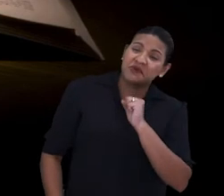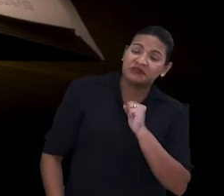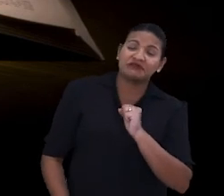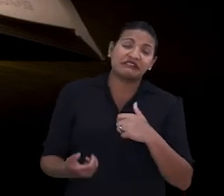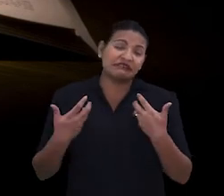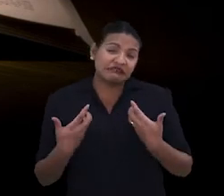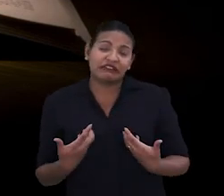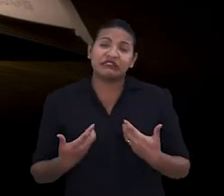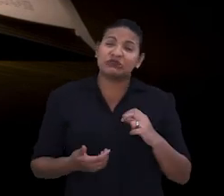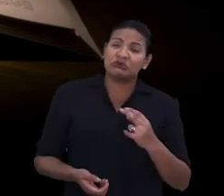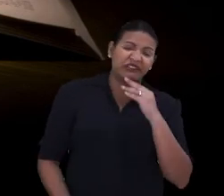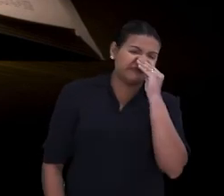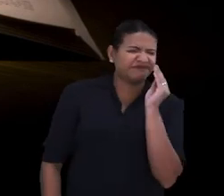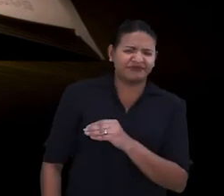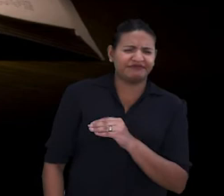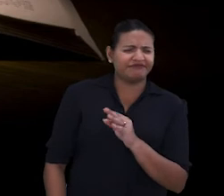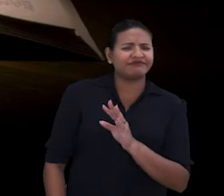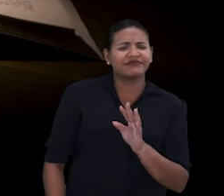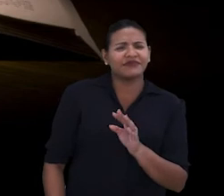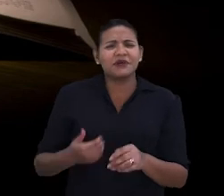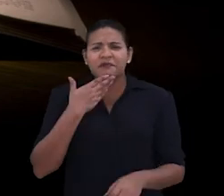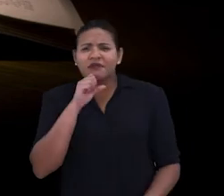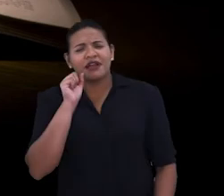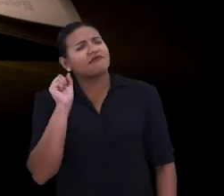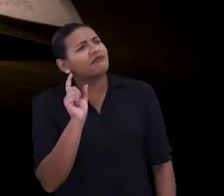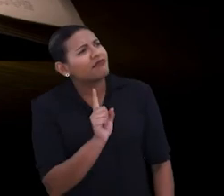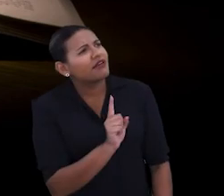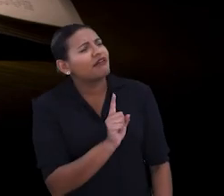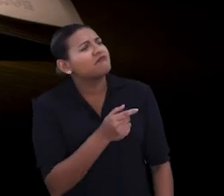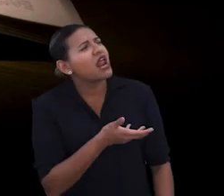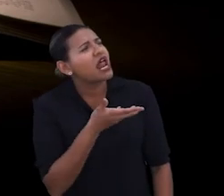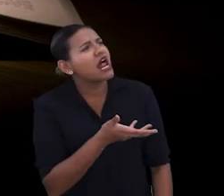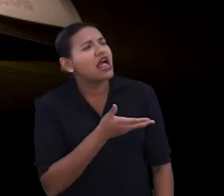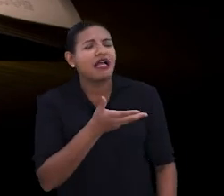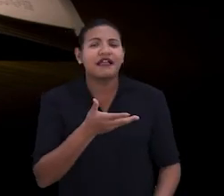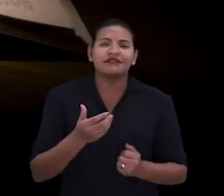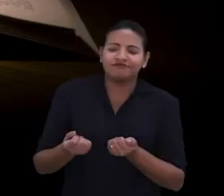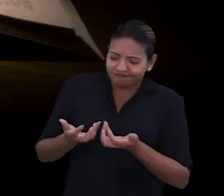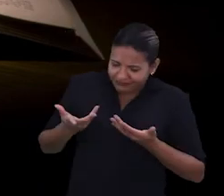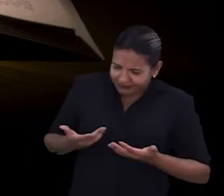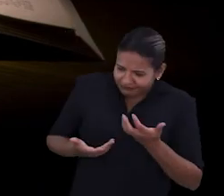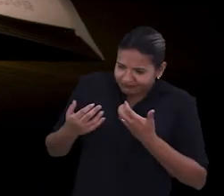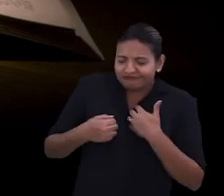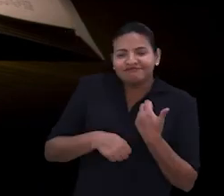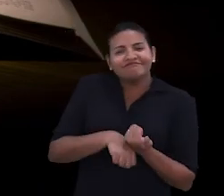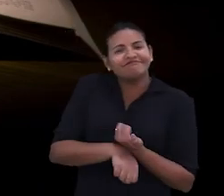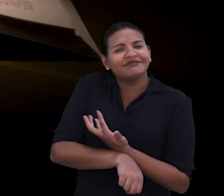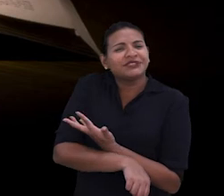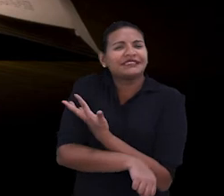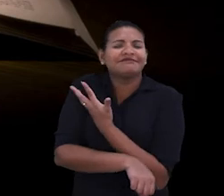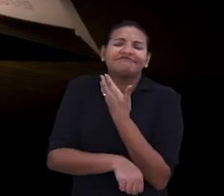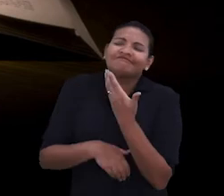ou de um barbeiro cansado da profissão, a emoção do pai será inevitável. Será uma complexa emoção essa,